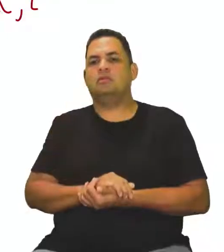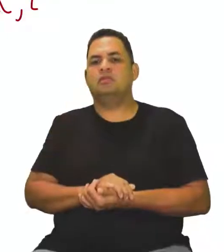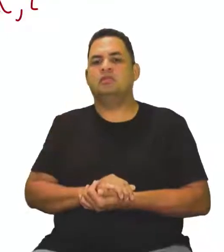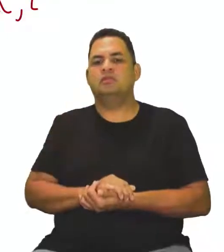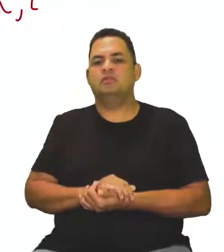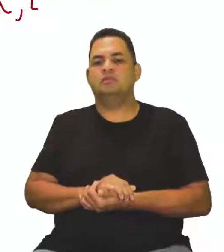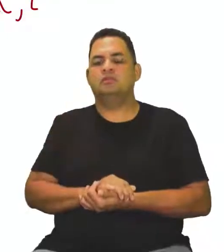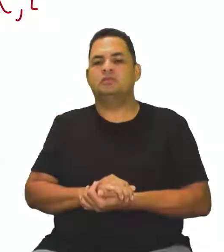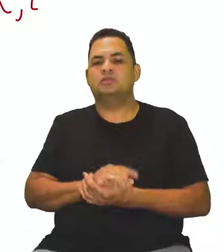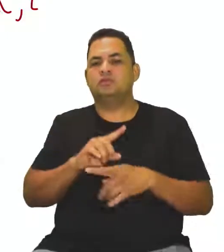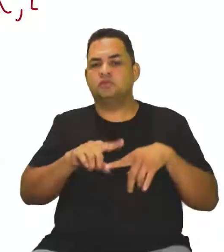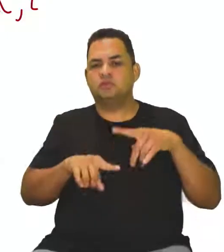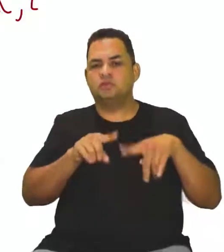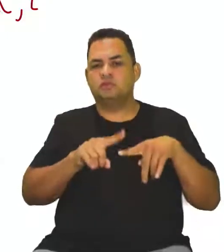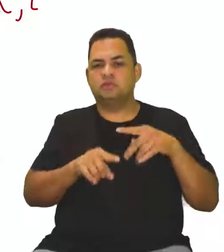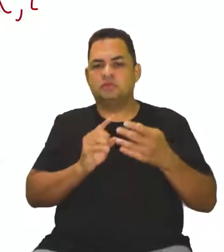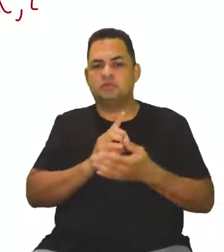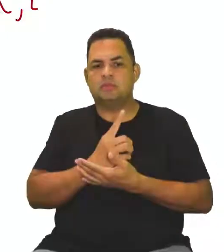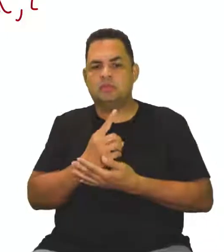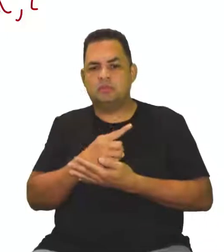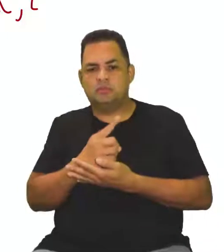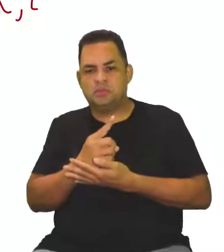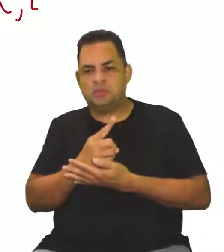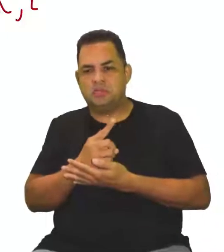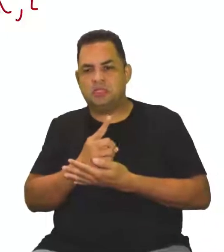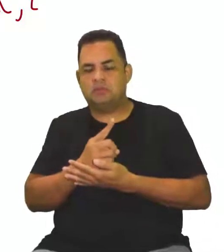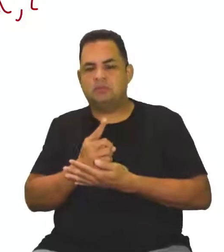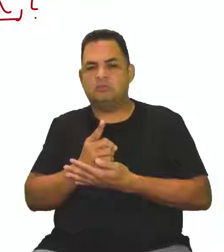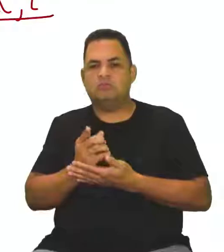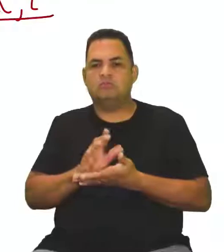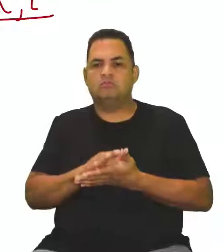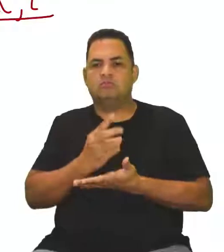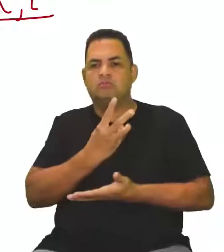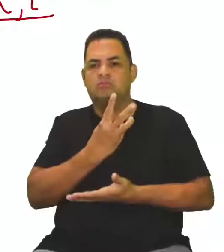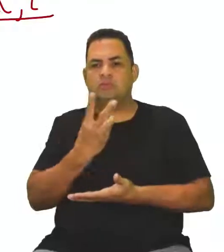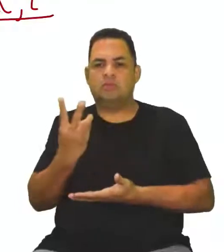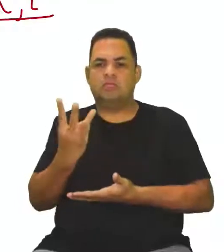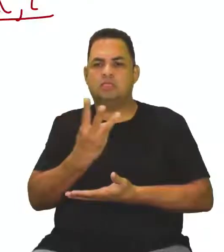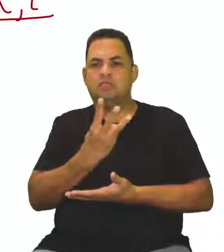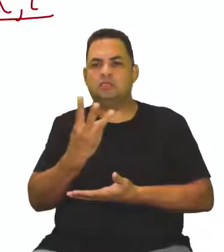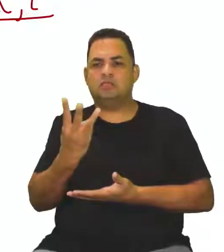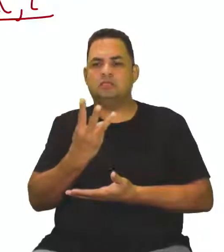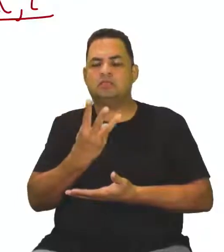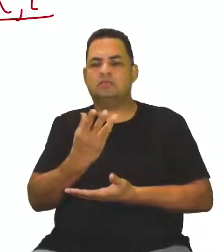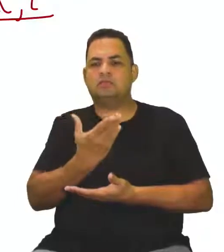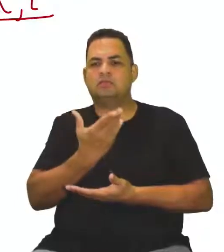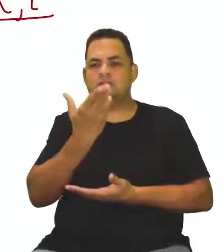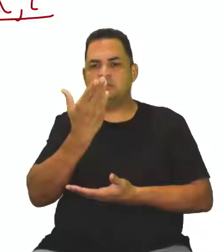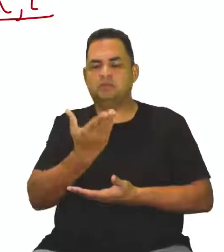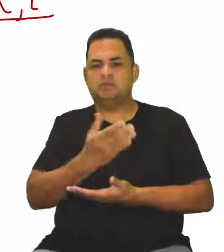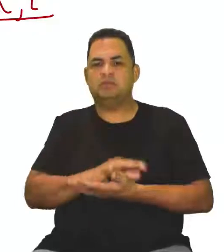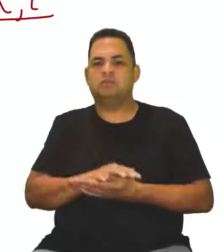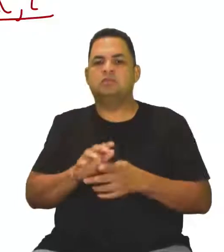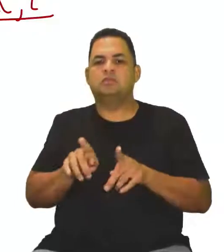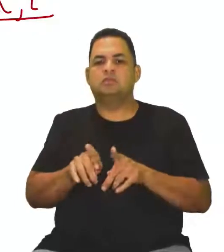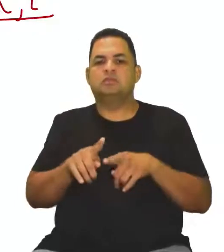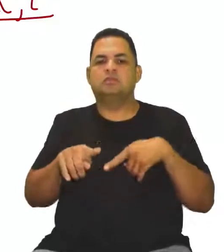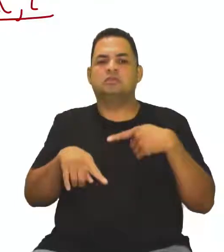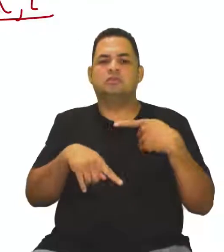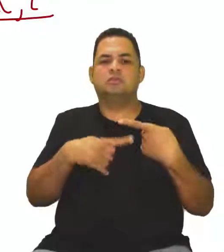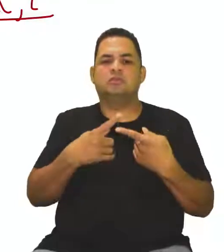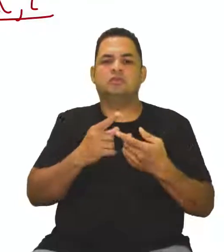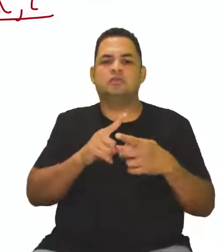esses aparelhozinhos aqui, eles vão servir para medir essas três grandezas aqui, ok? E com os